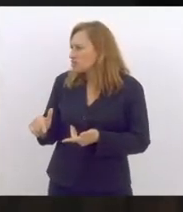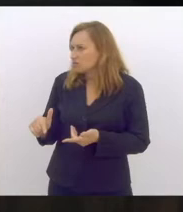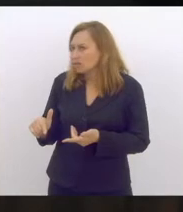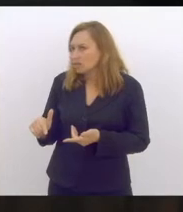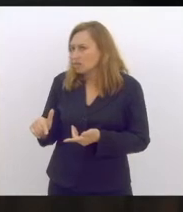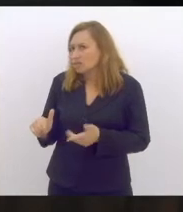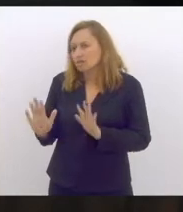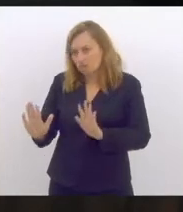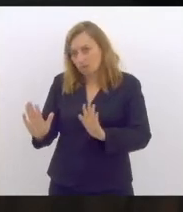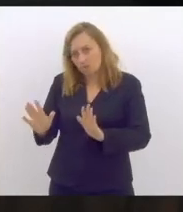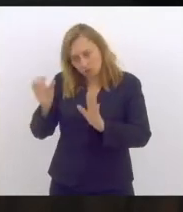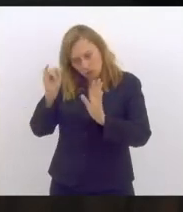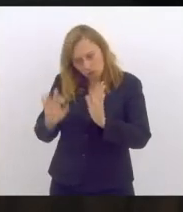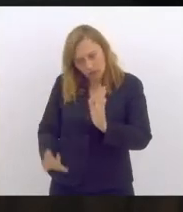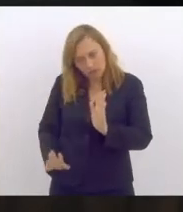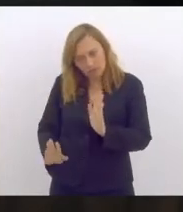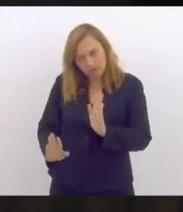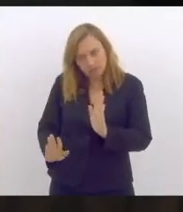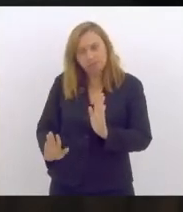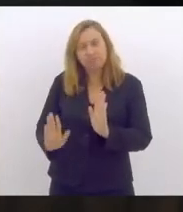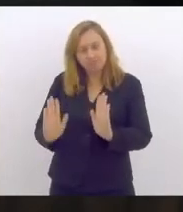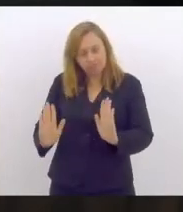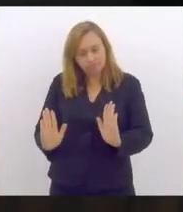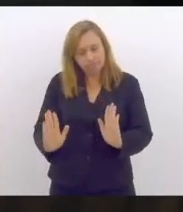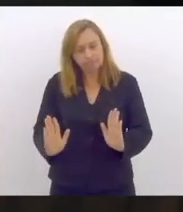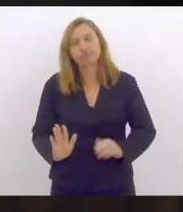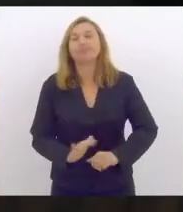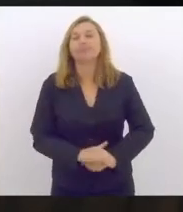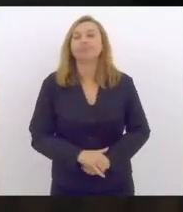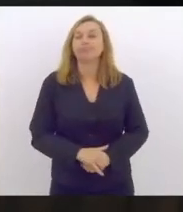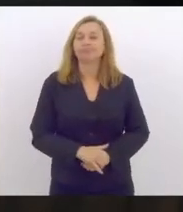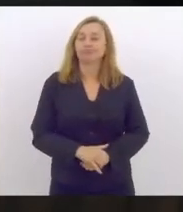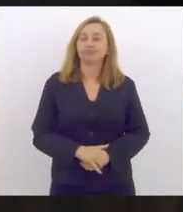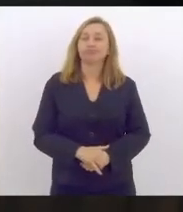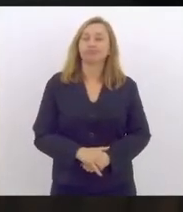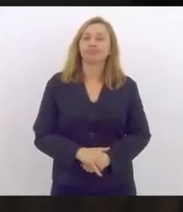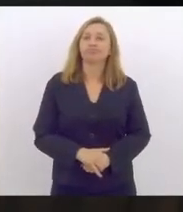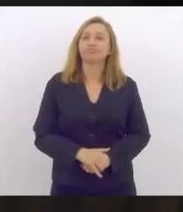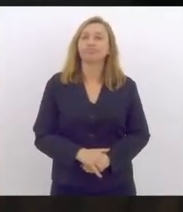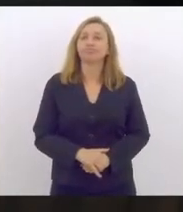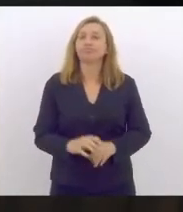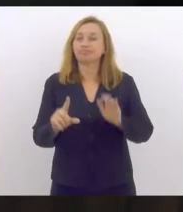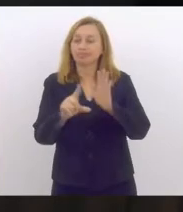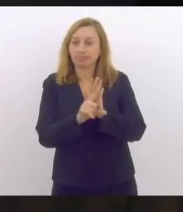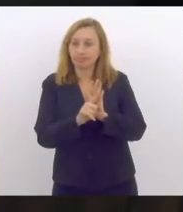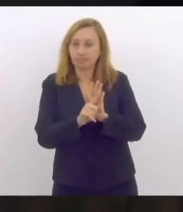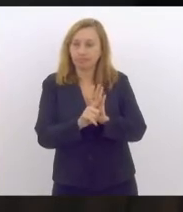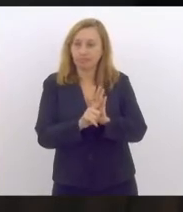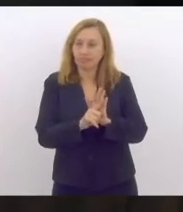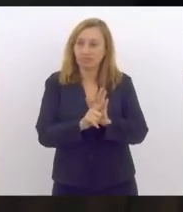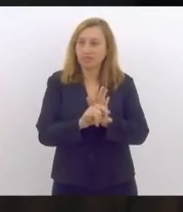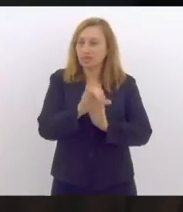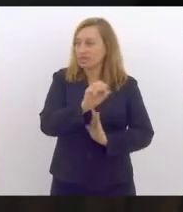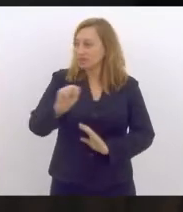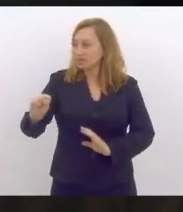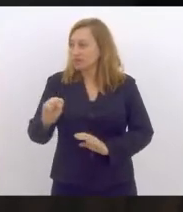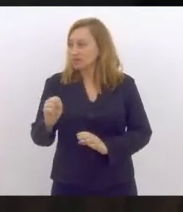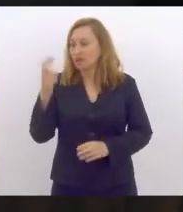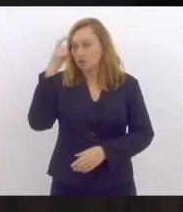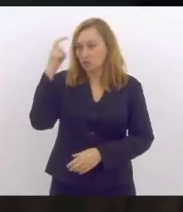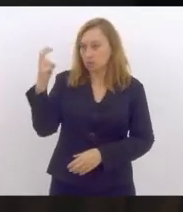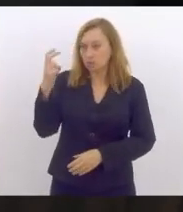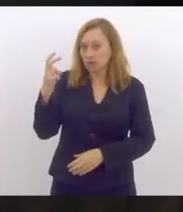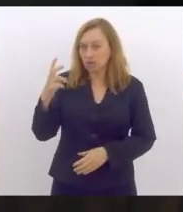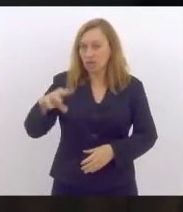Eu vou terminar. Vossa Excelência falou, eu respeitei. A lei do ICMS, da cultura, ela fixa